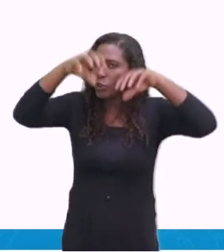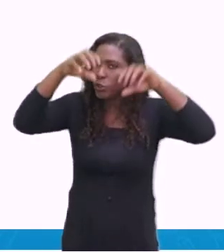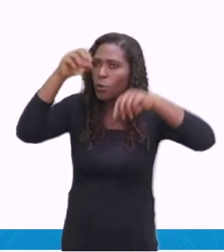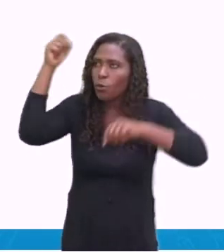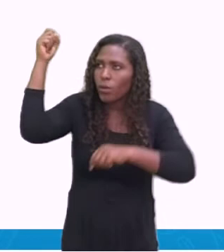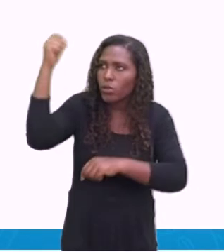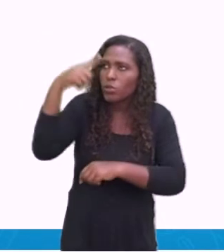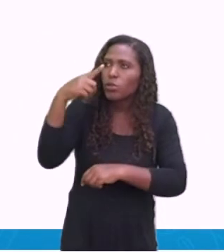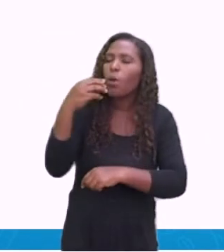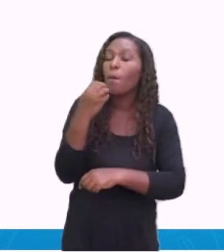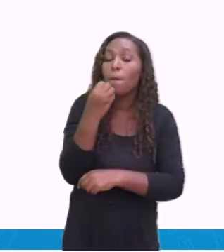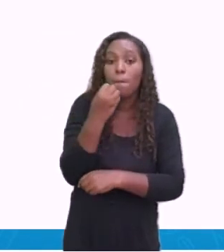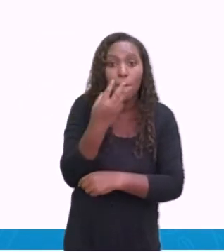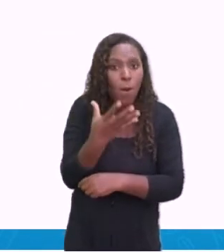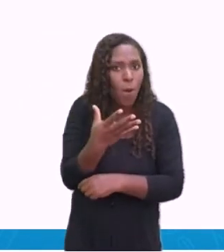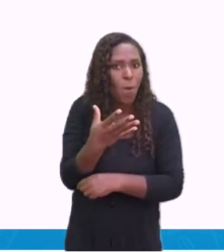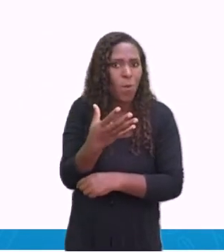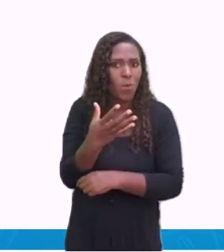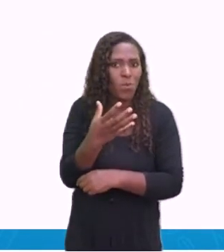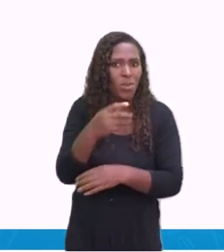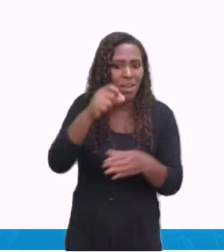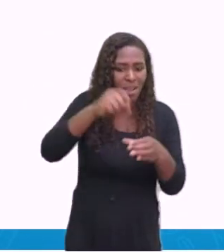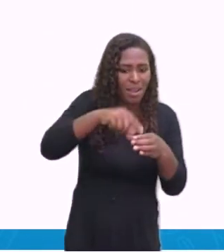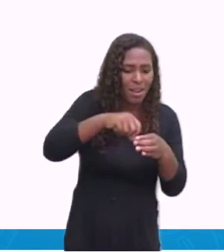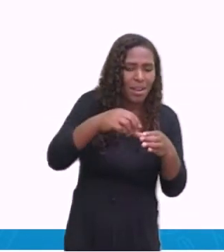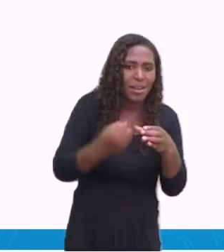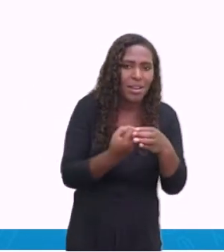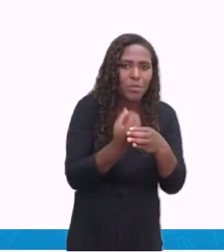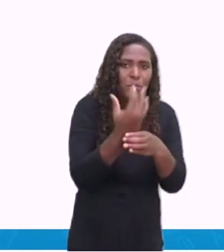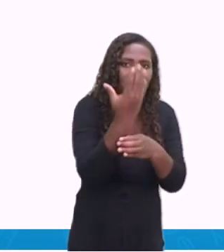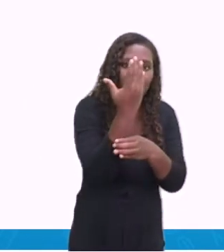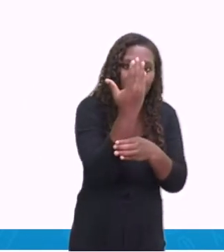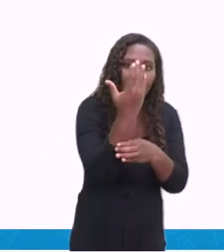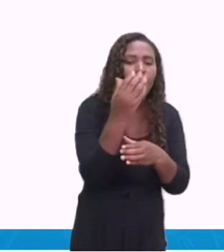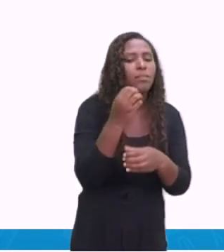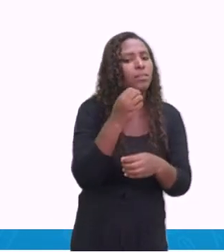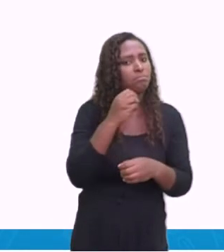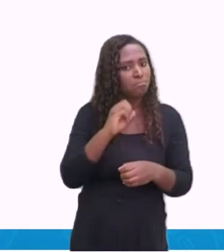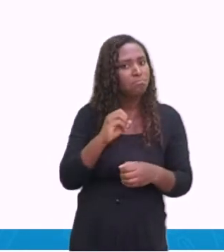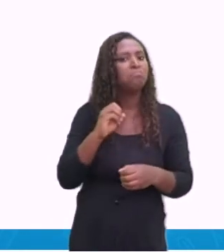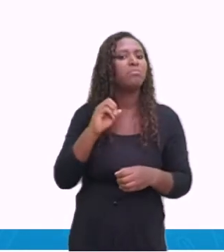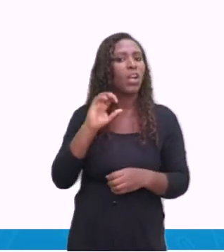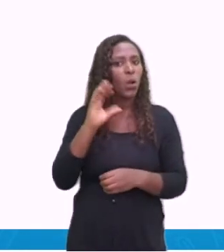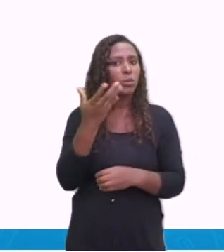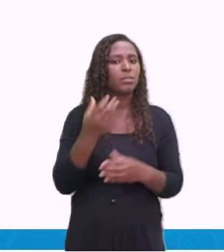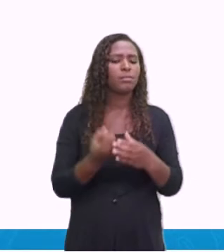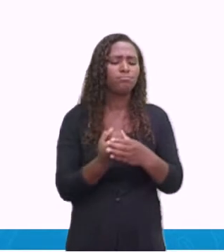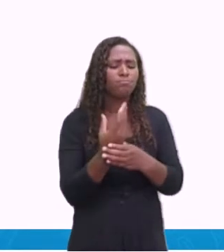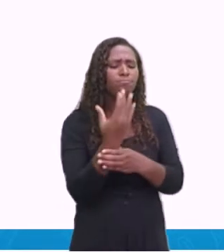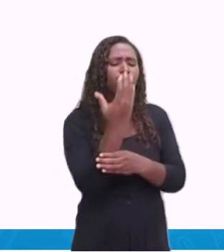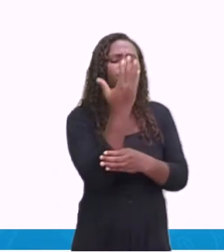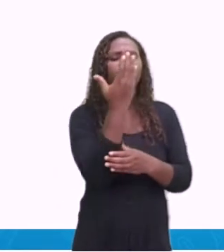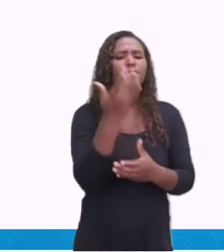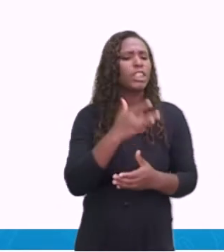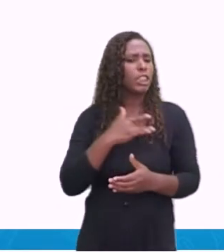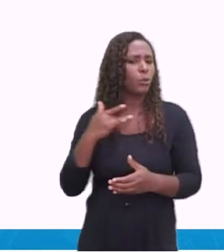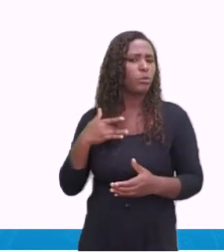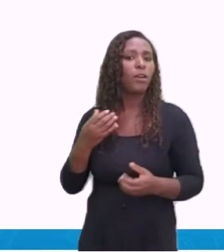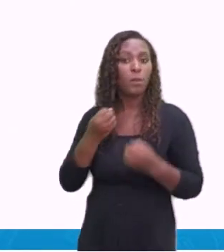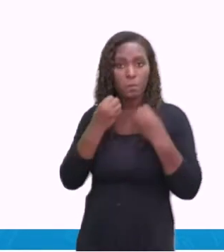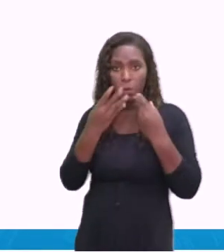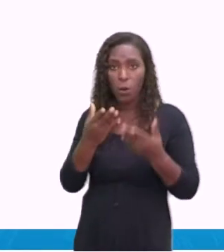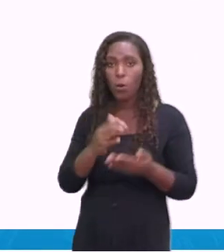movesse toda a colônia e a metrópole. Para esse desenvolvimento, a produção do açúcar,